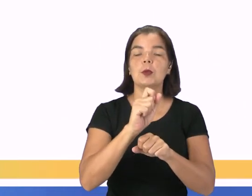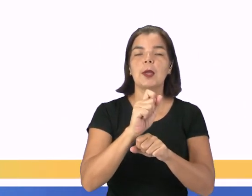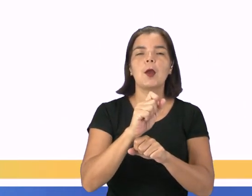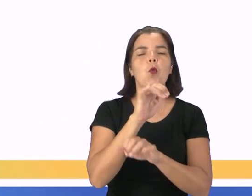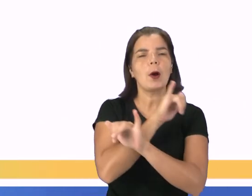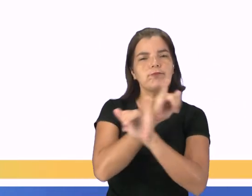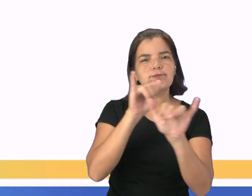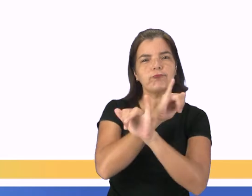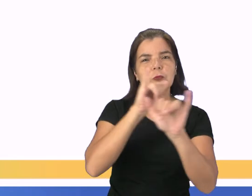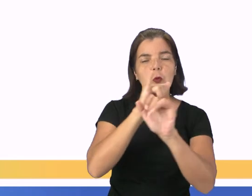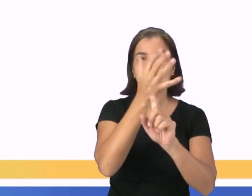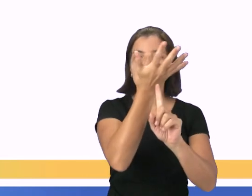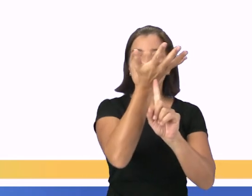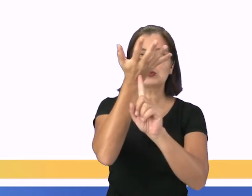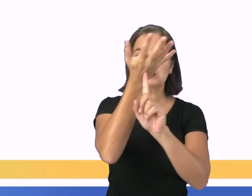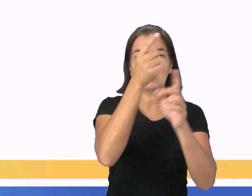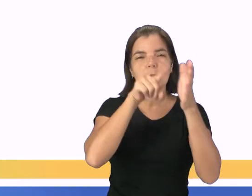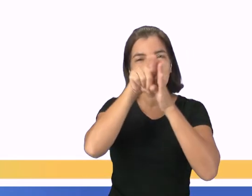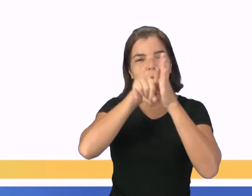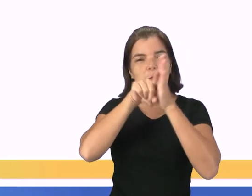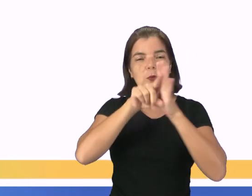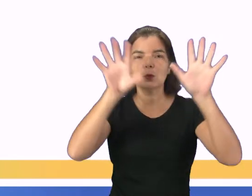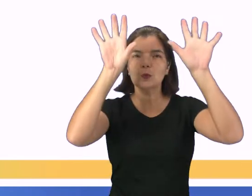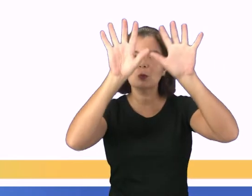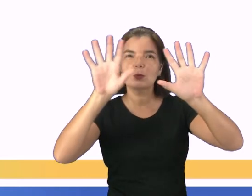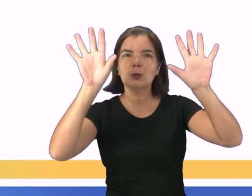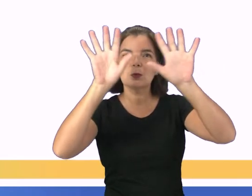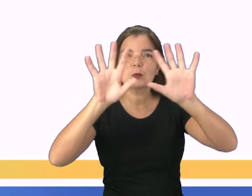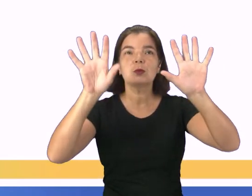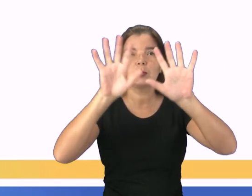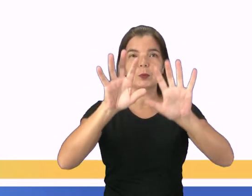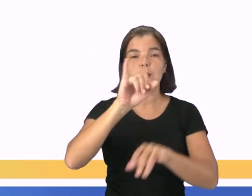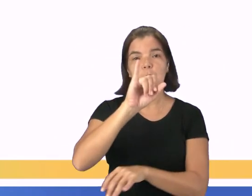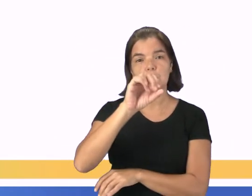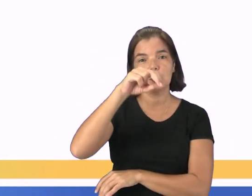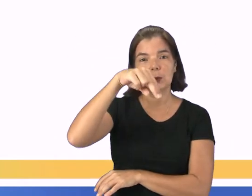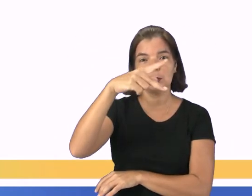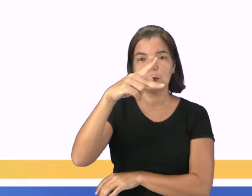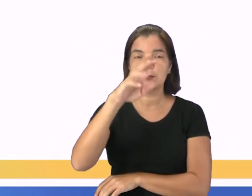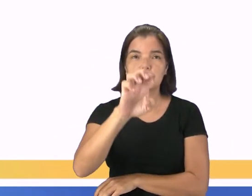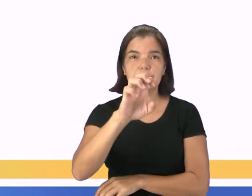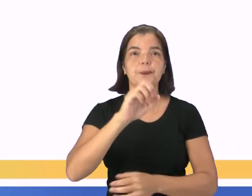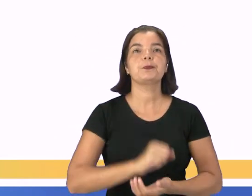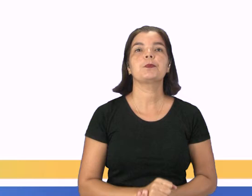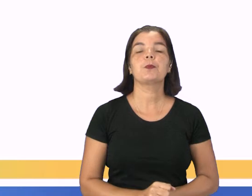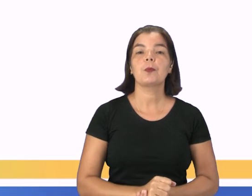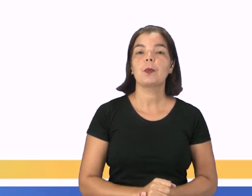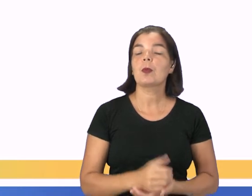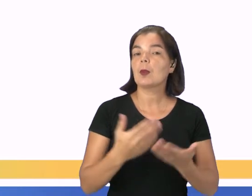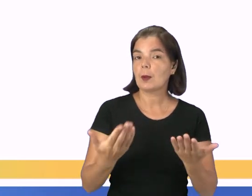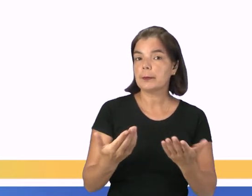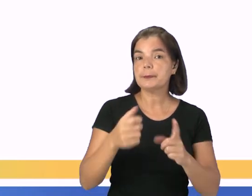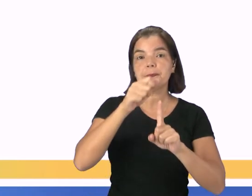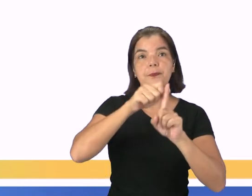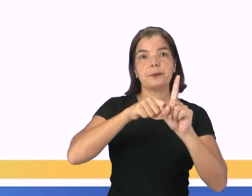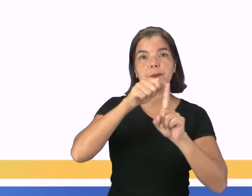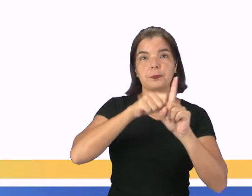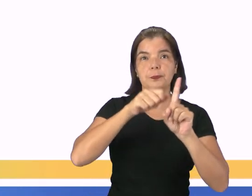anteriores. Então, vamos lá. O exercício diz que a taxa anual de desmatamento na Amazônia é